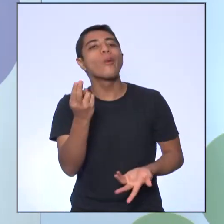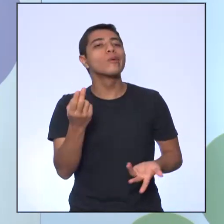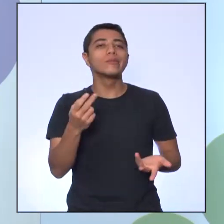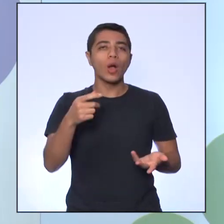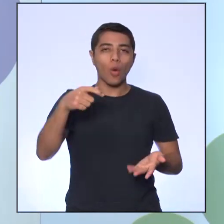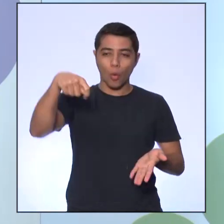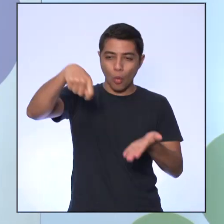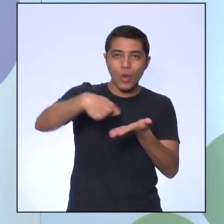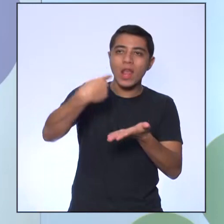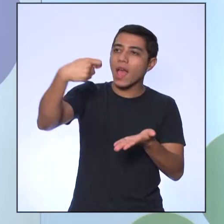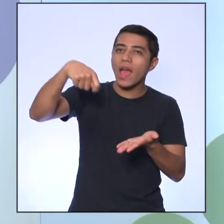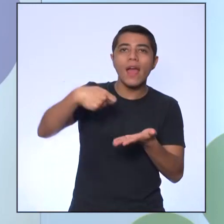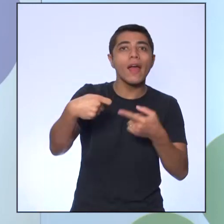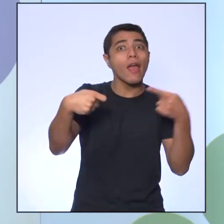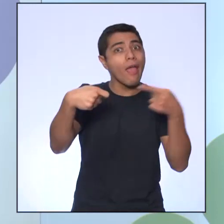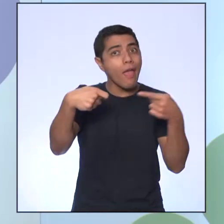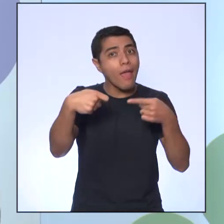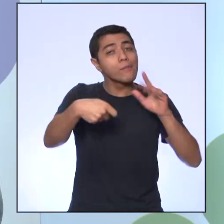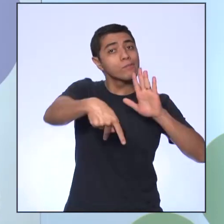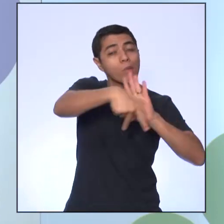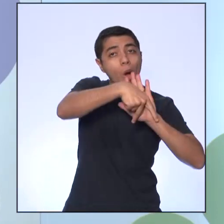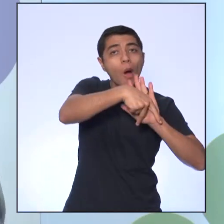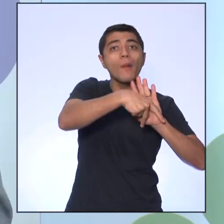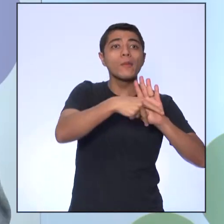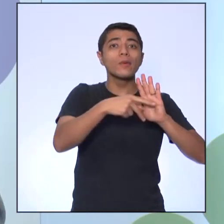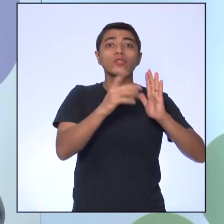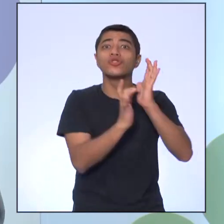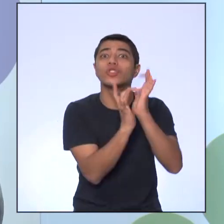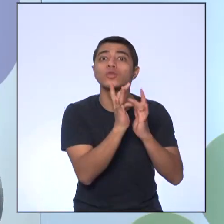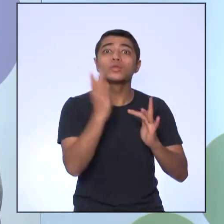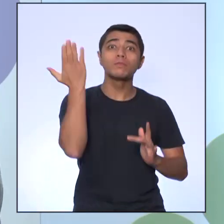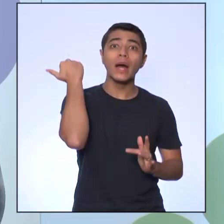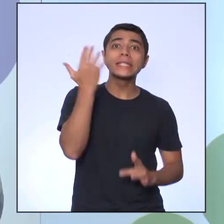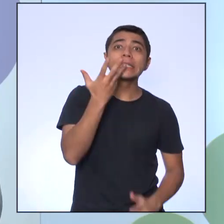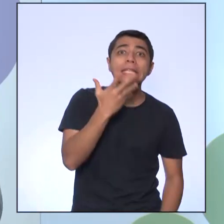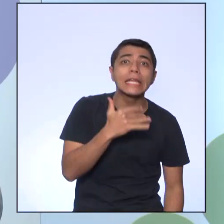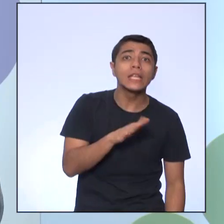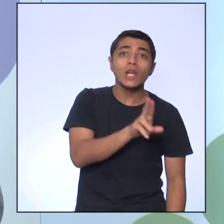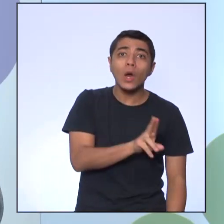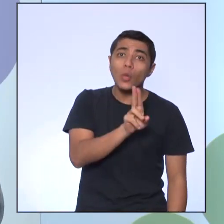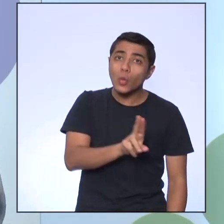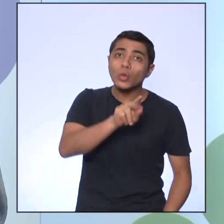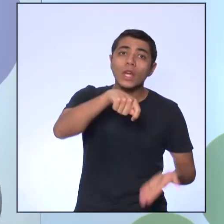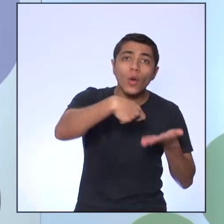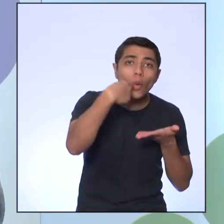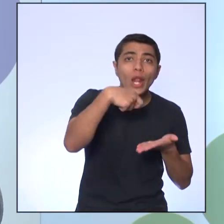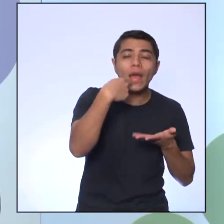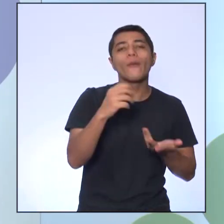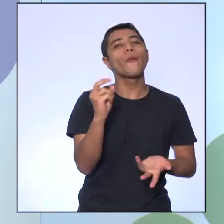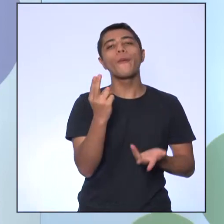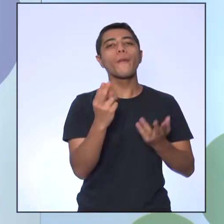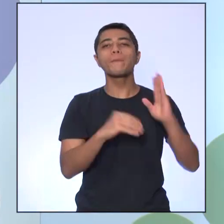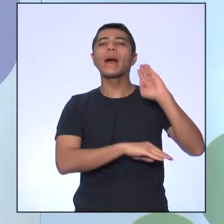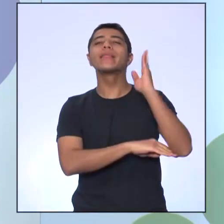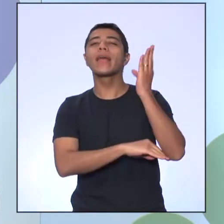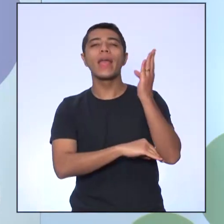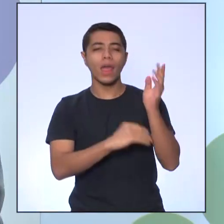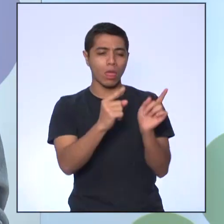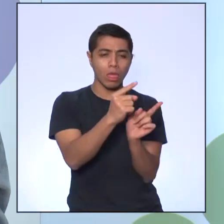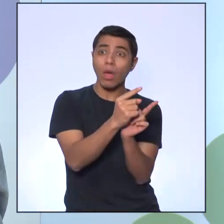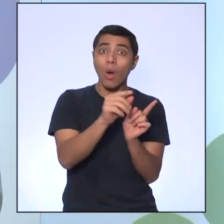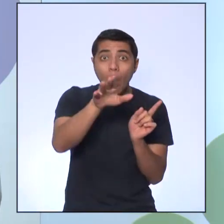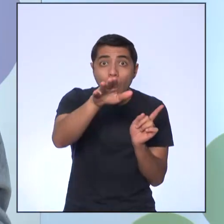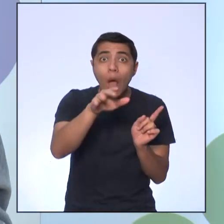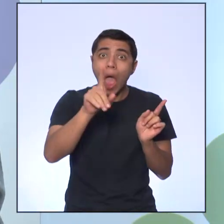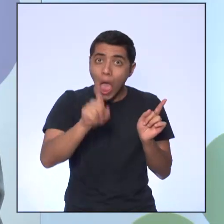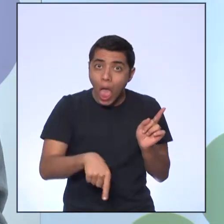madeira aqui é da cruz de Cristo. E as pessoas acreditando como sendo verdade, né? Esses artefatos